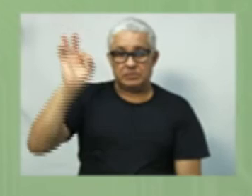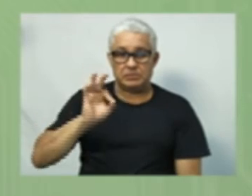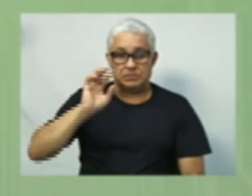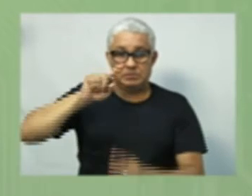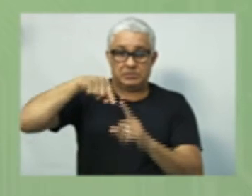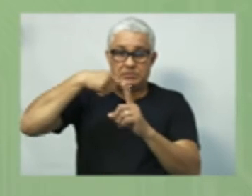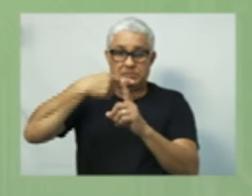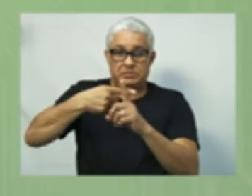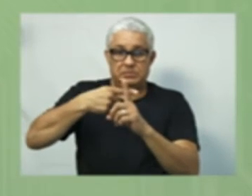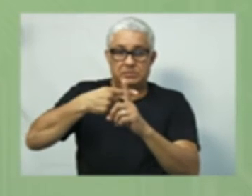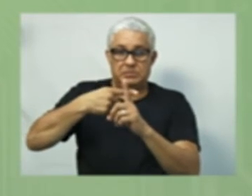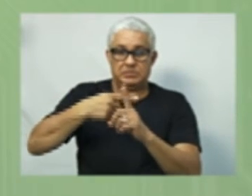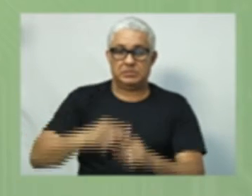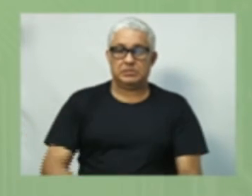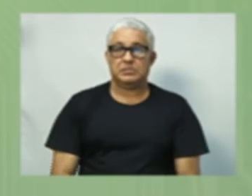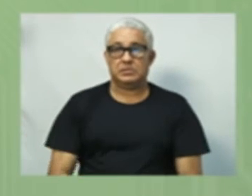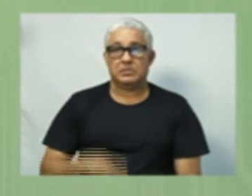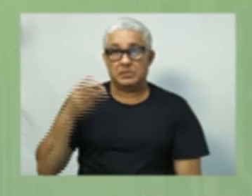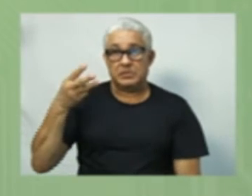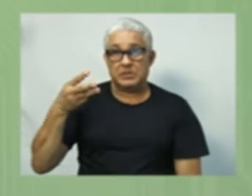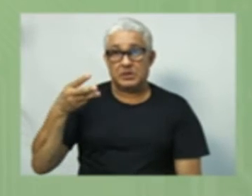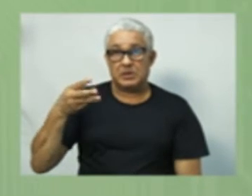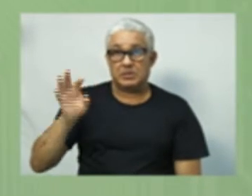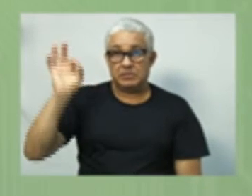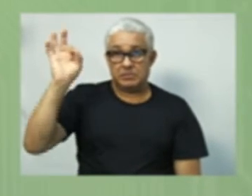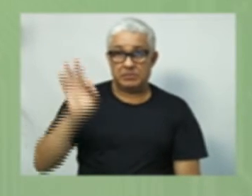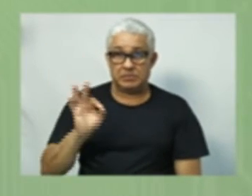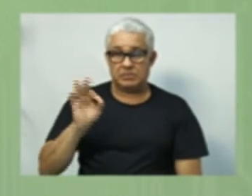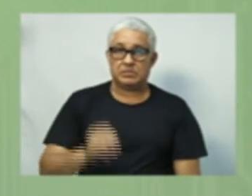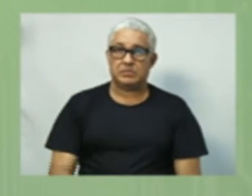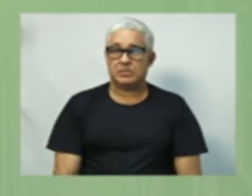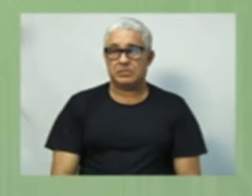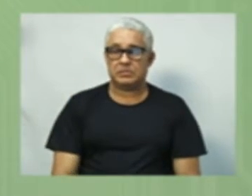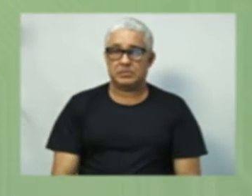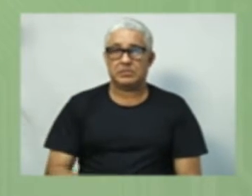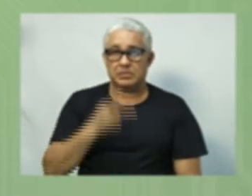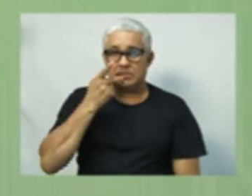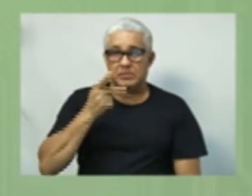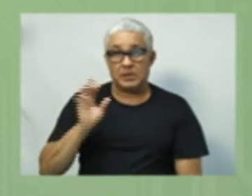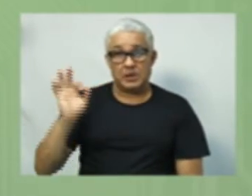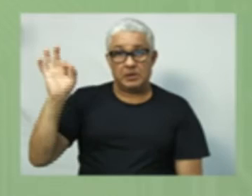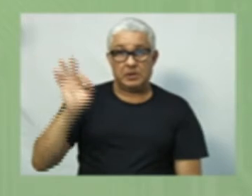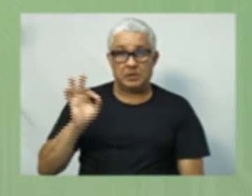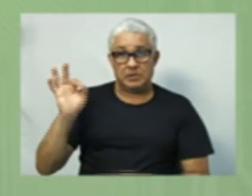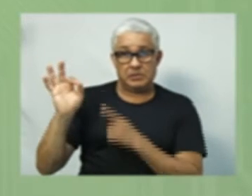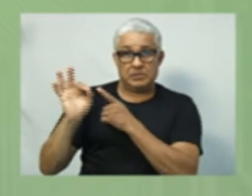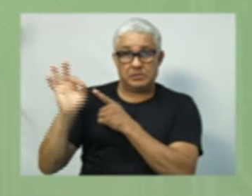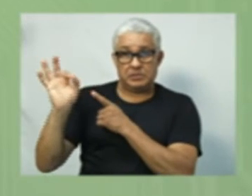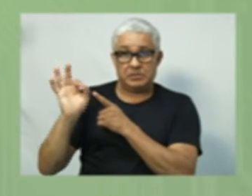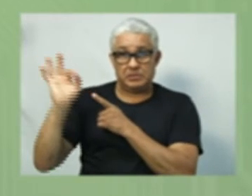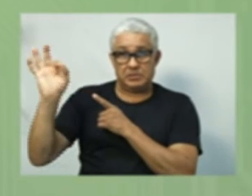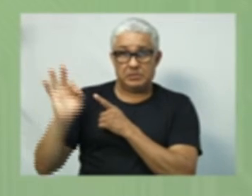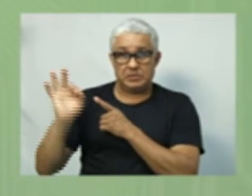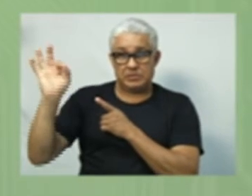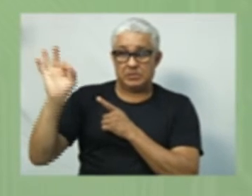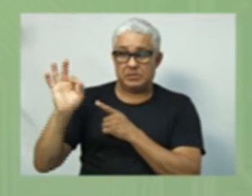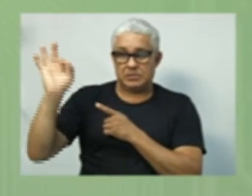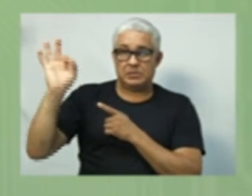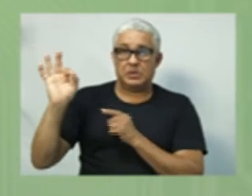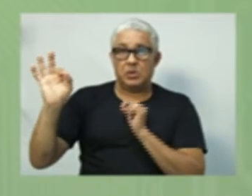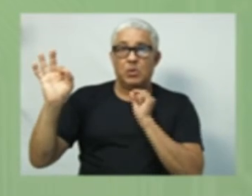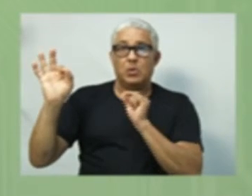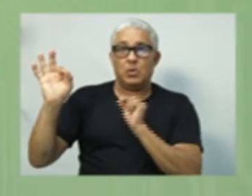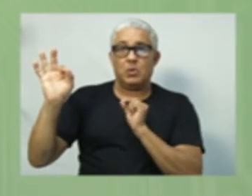olha, viu que eu acabei de falar? 3%. Quando fala assim porcentagem, provavelmente estamos falando do quê?